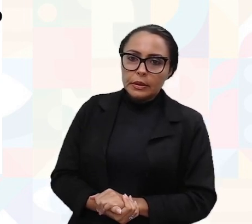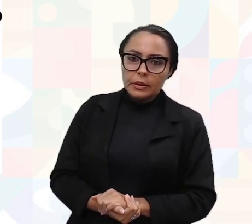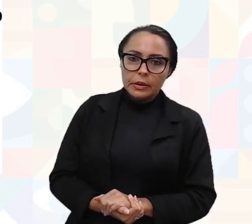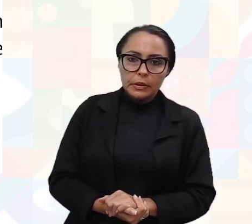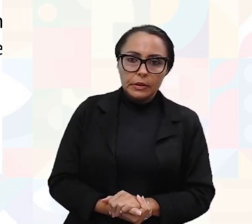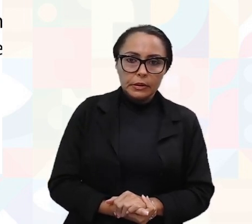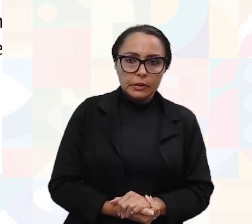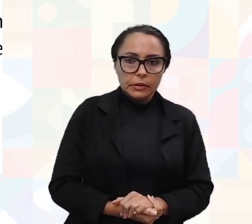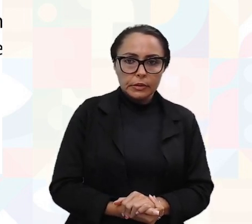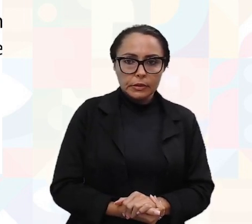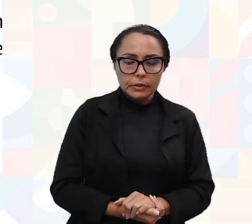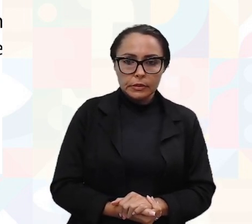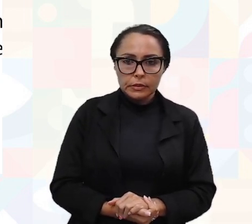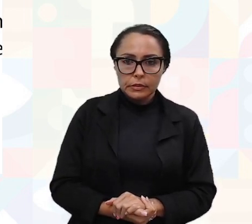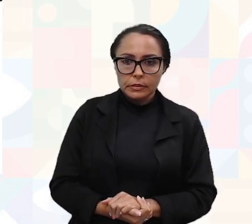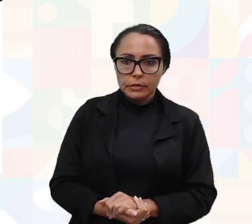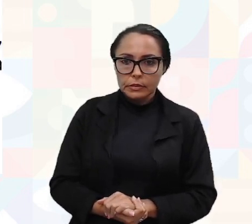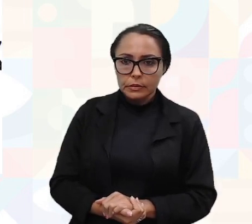Estamos chegando.